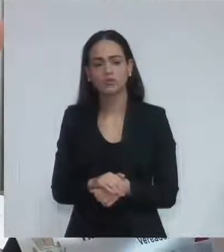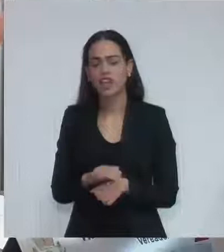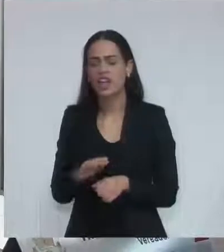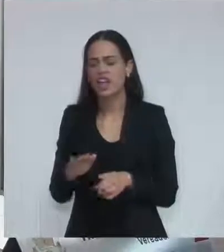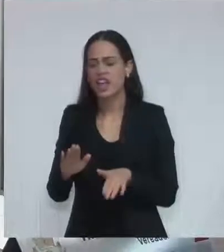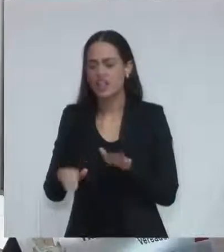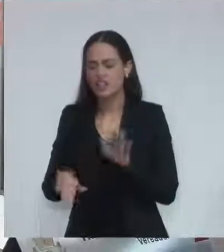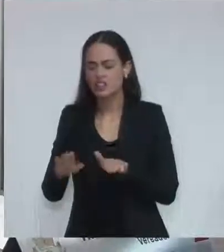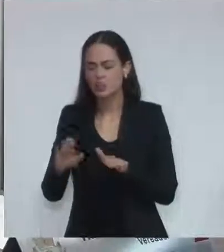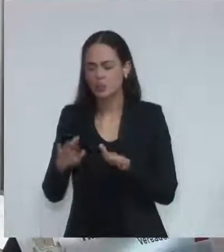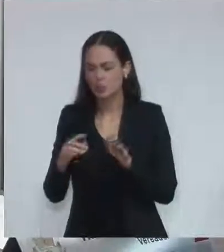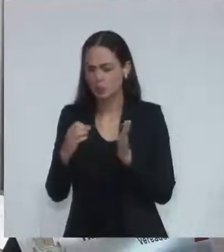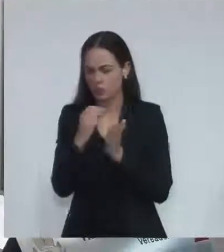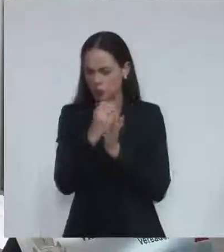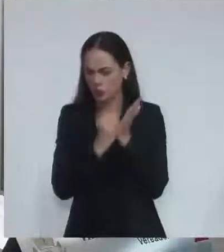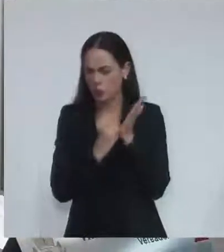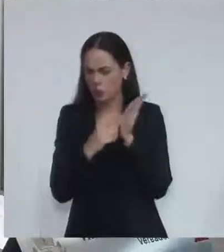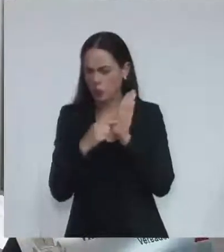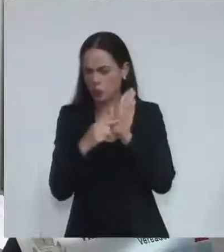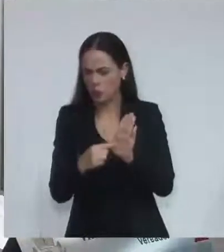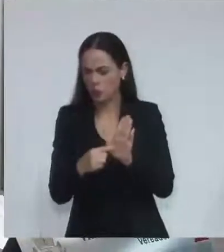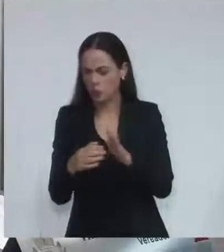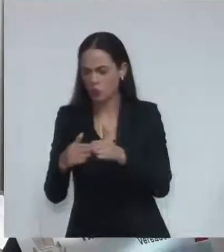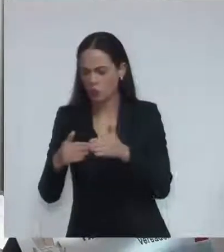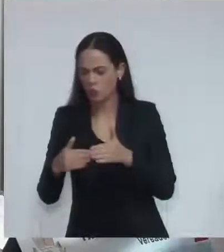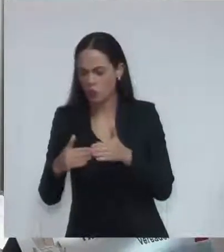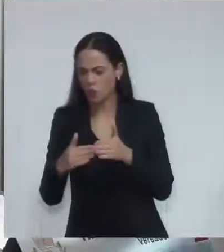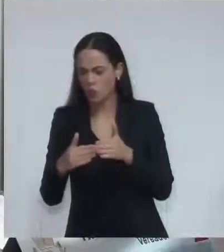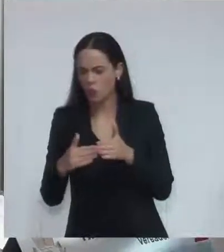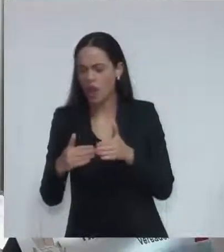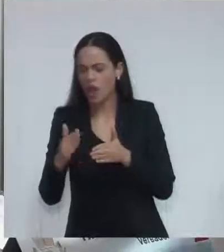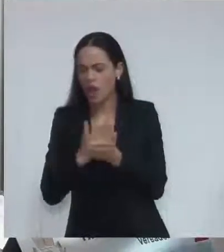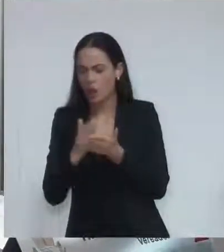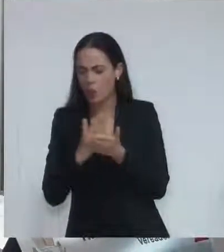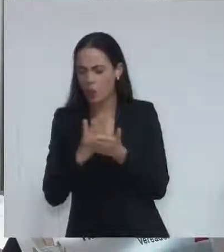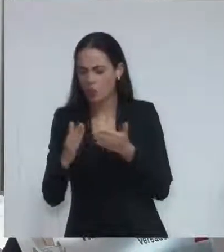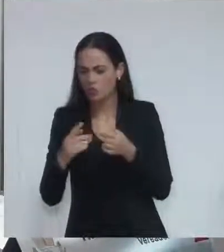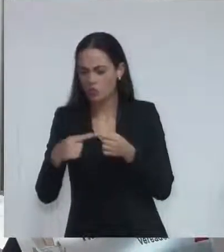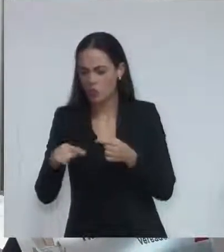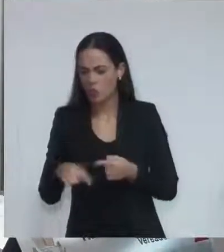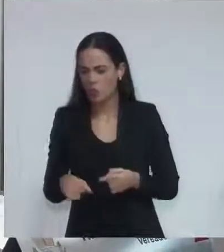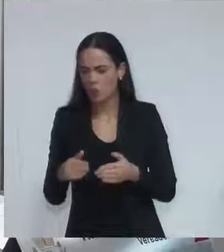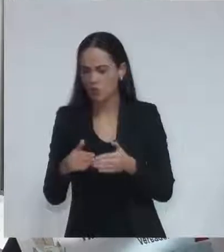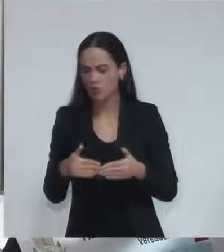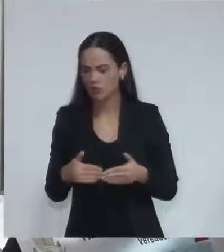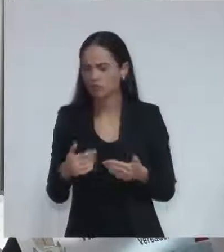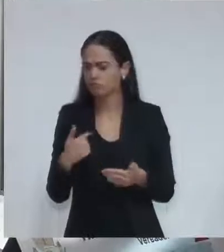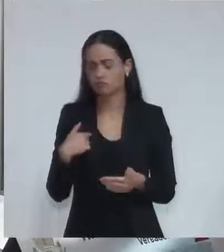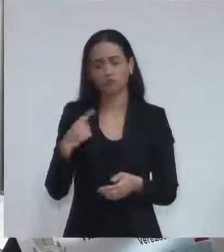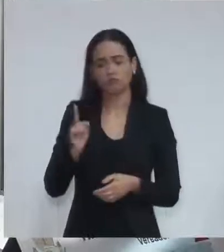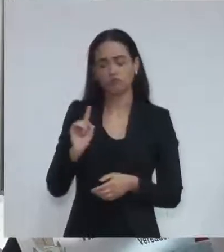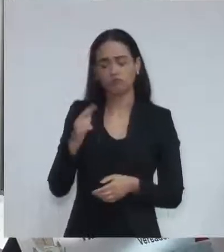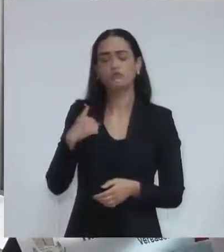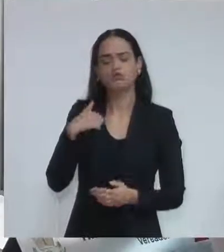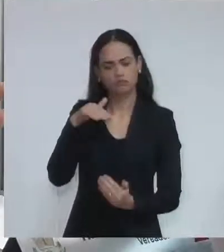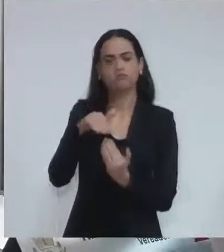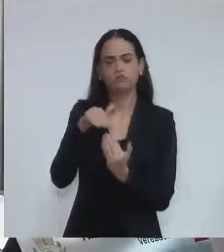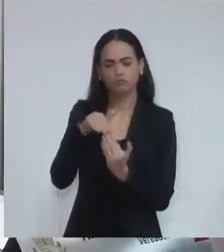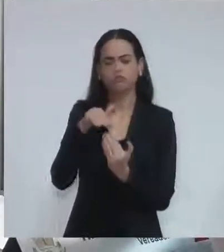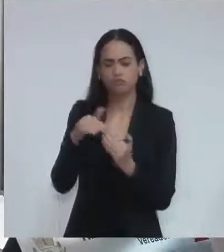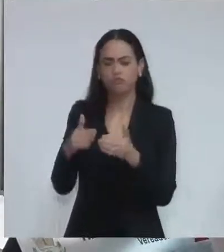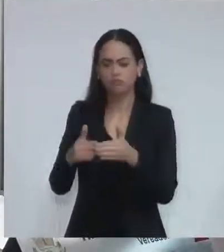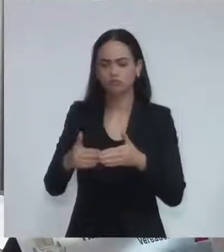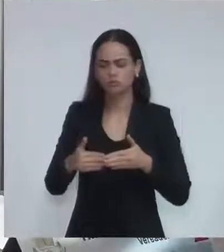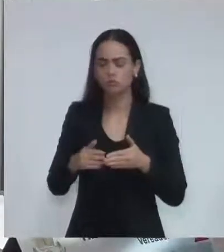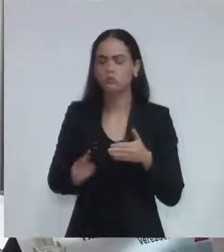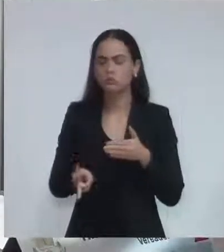nem sei se teve, preciso até verificar isso aí, quem é que está reprovando, de certa forma, mas só pondero novamente que sou favorável, estarei votando favorável